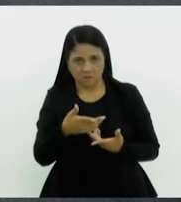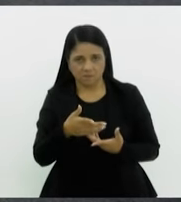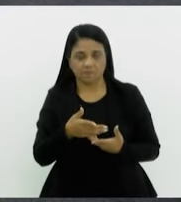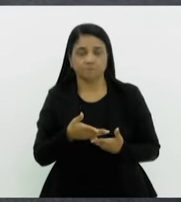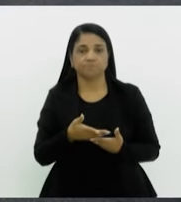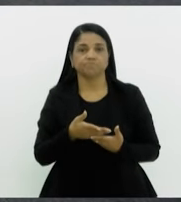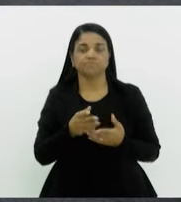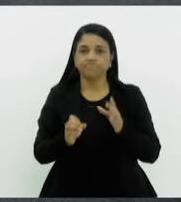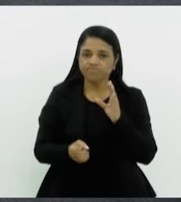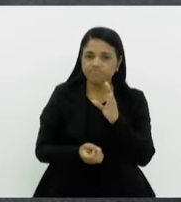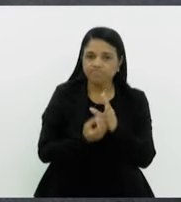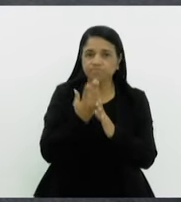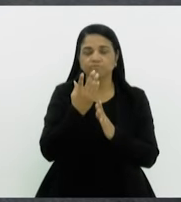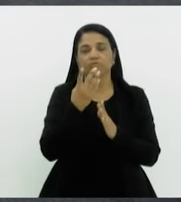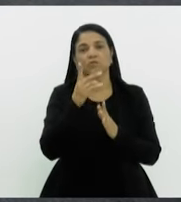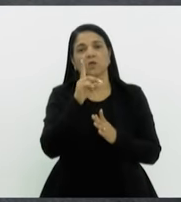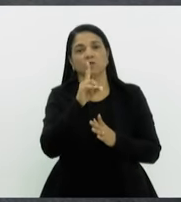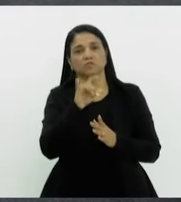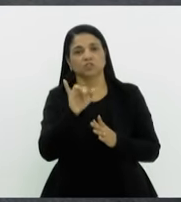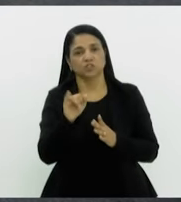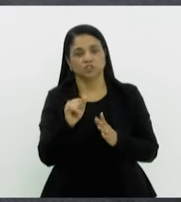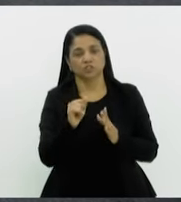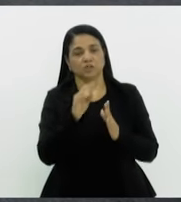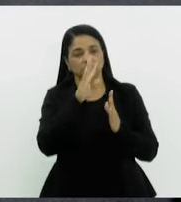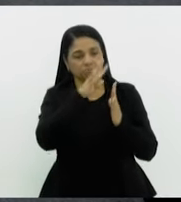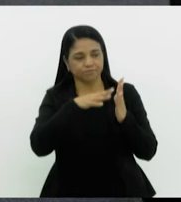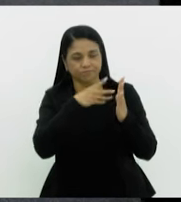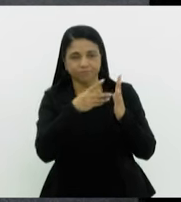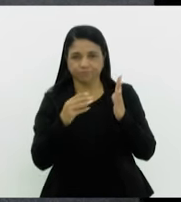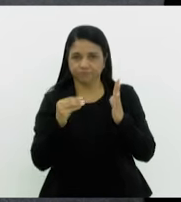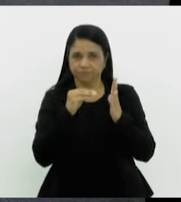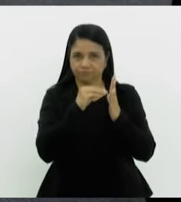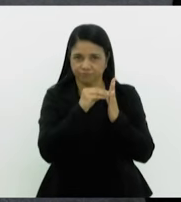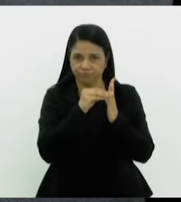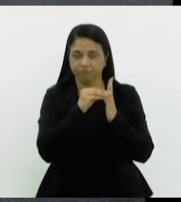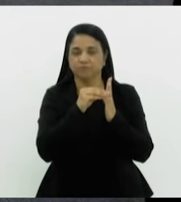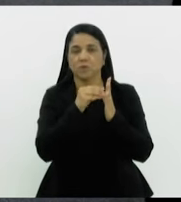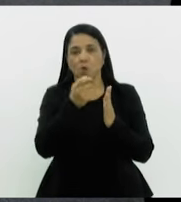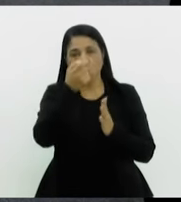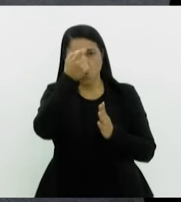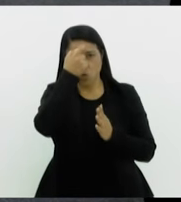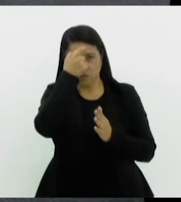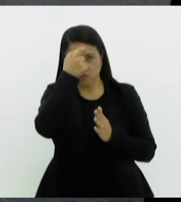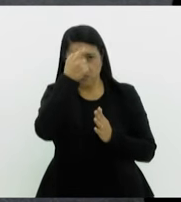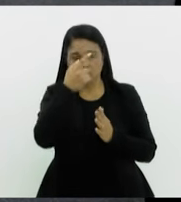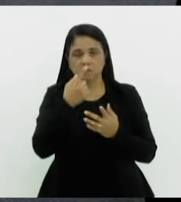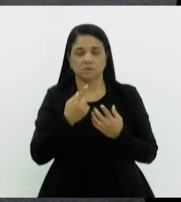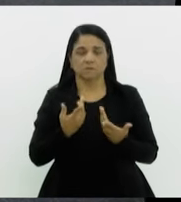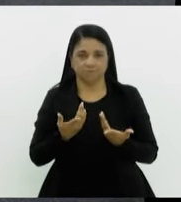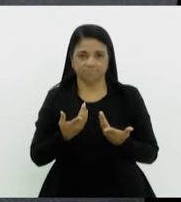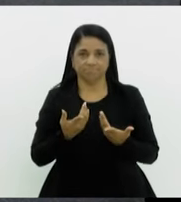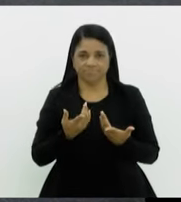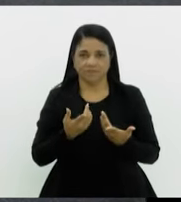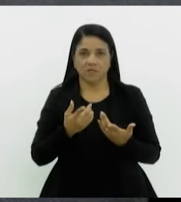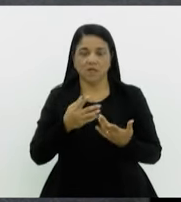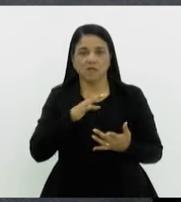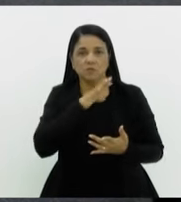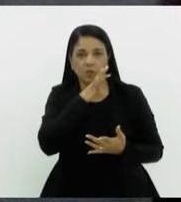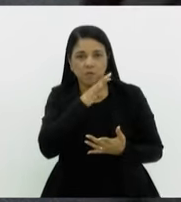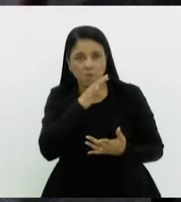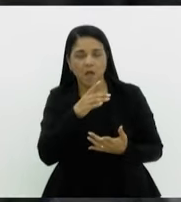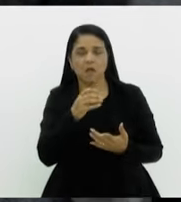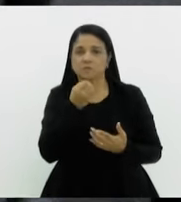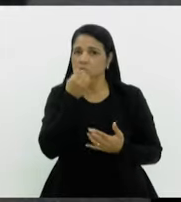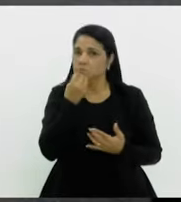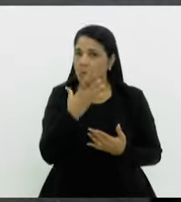um dia para tratar desse assunto, sem dúvida nenhuma, é relevante, tanto para os pets quanto